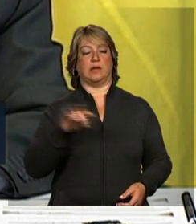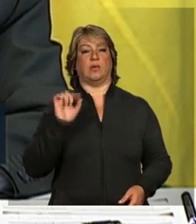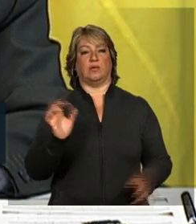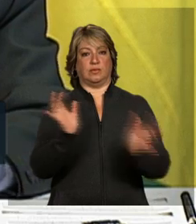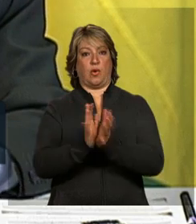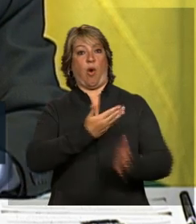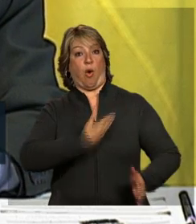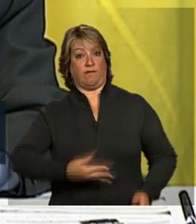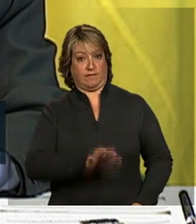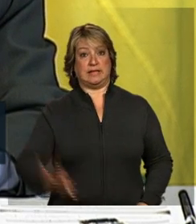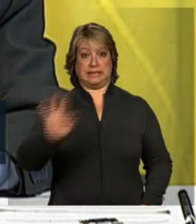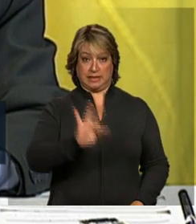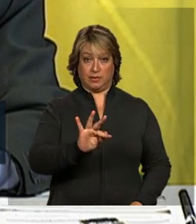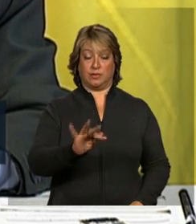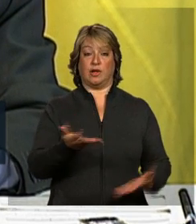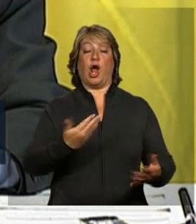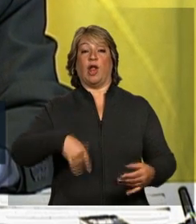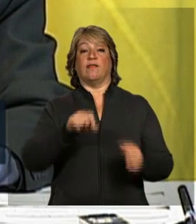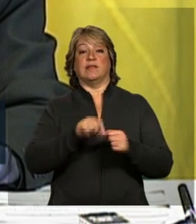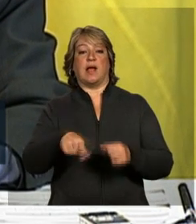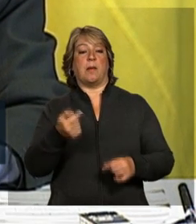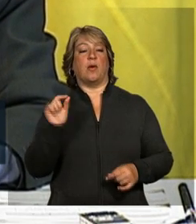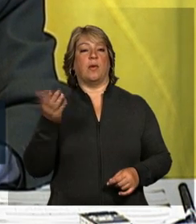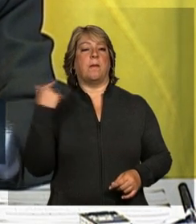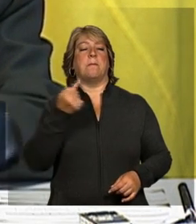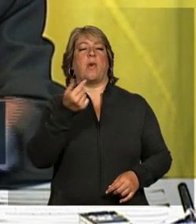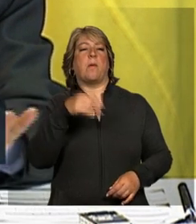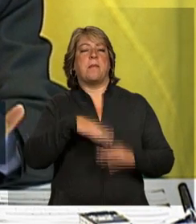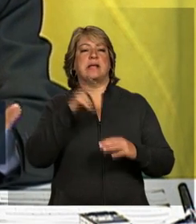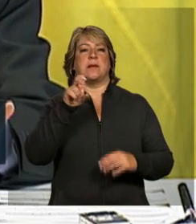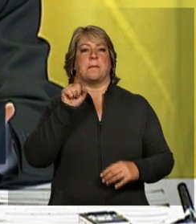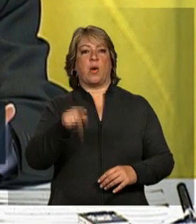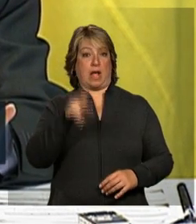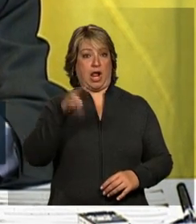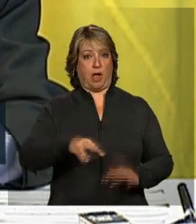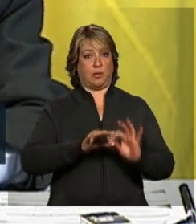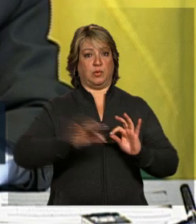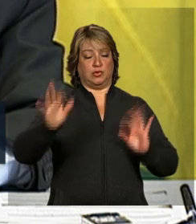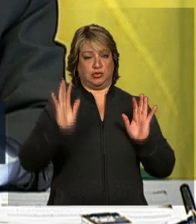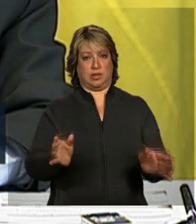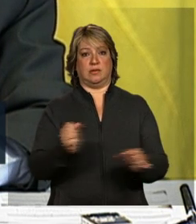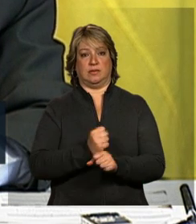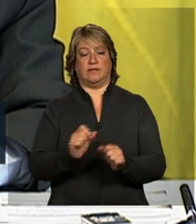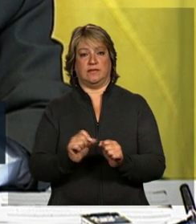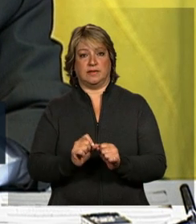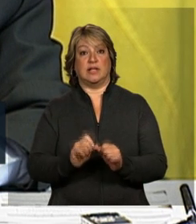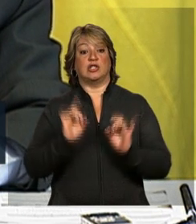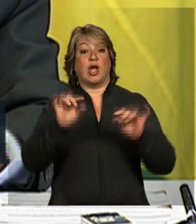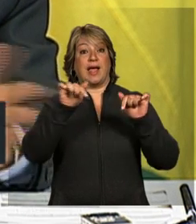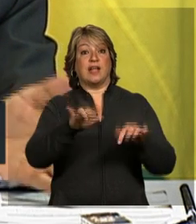Federal nós fizemos até agora pouco mais de 5.000 km só esse ele